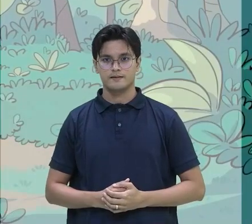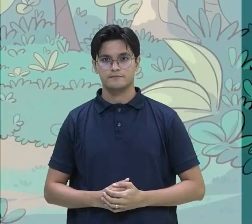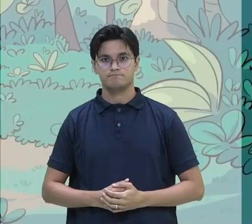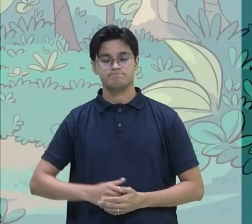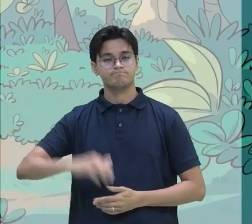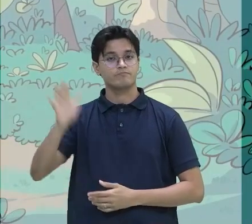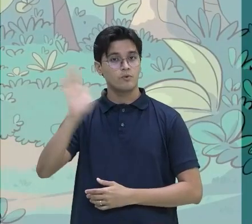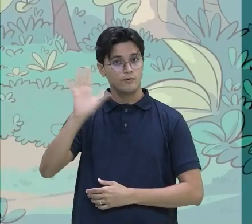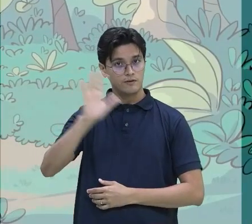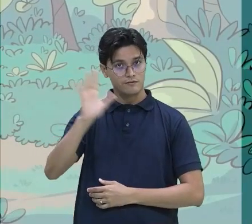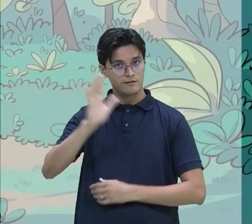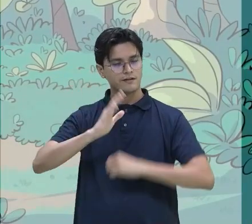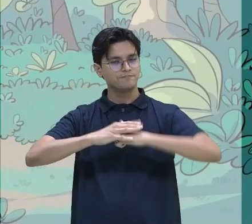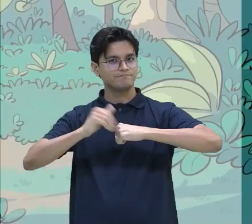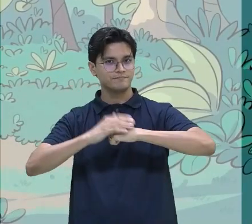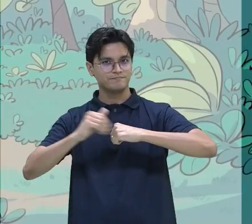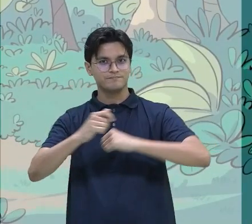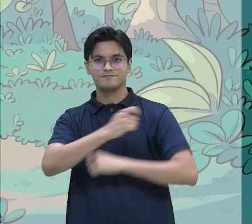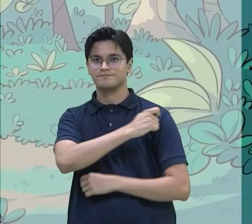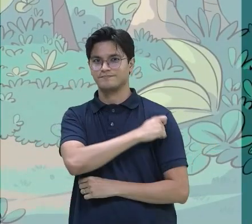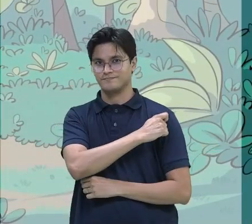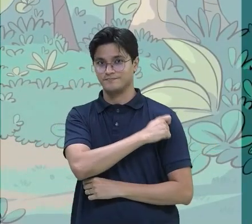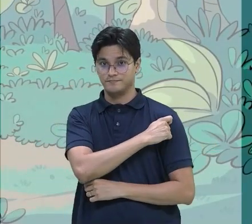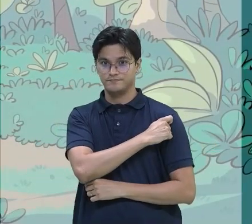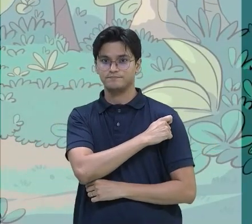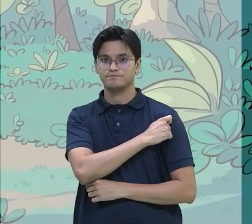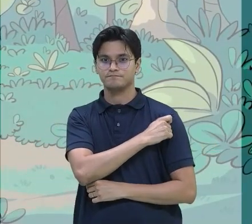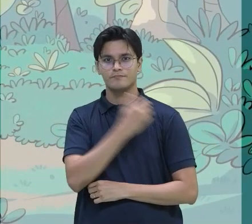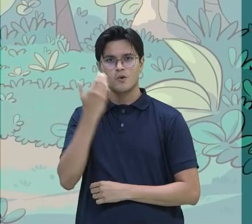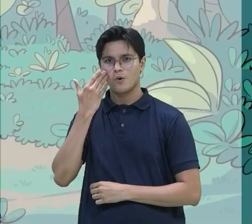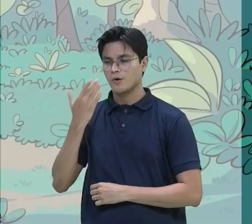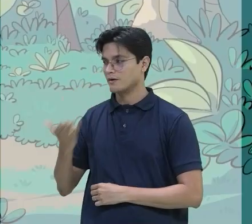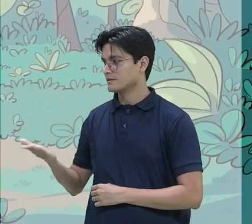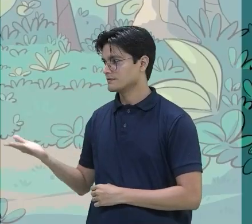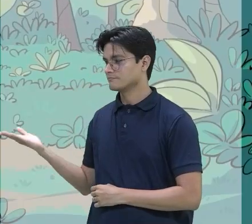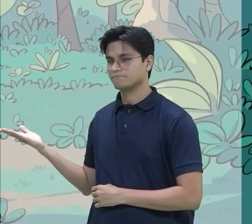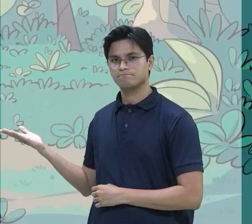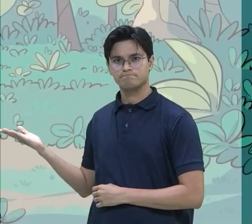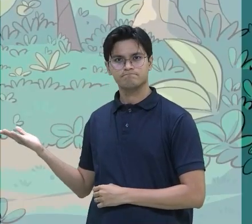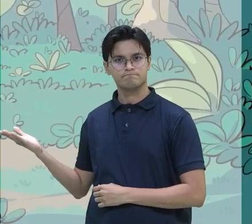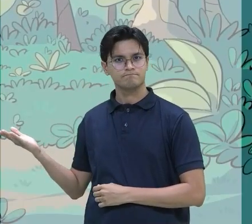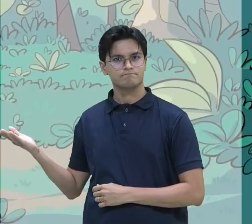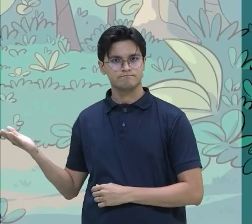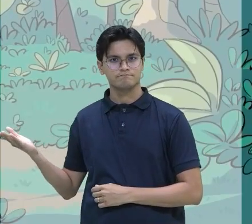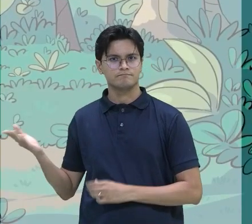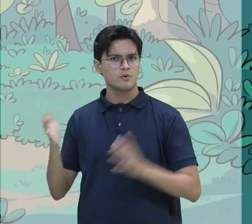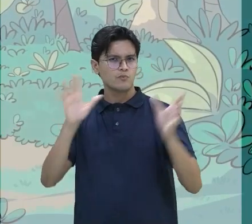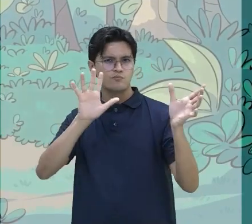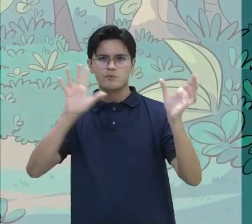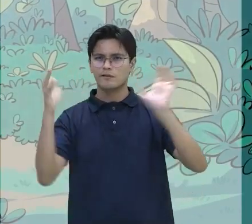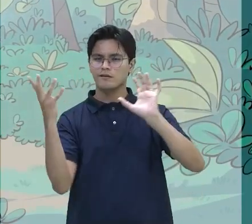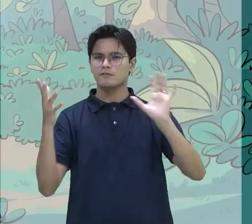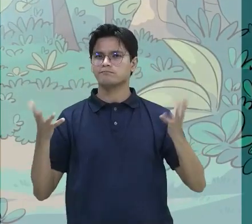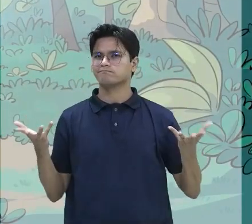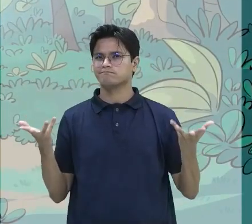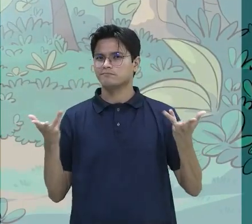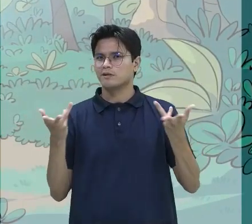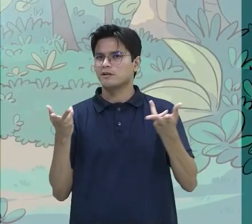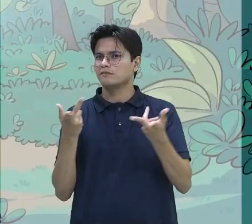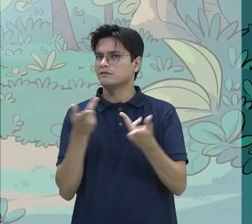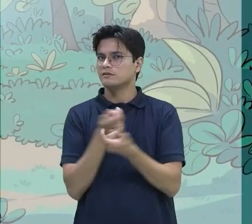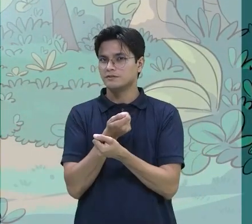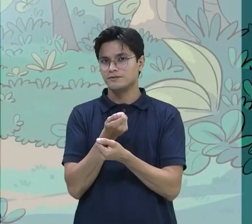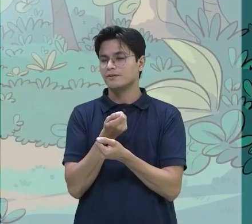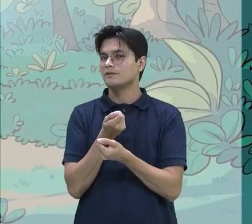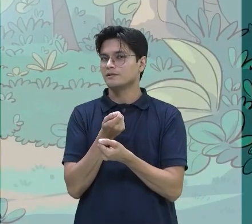Olá, queridos alunos! Olha só como o clima está maravilhoso. Afinal de